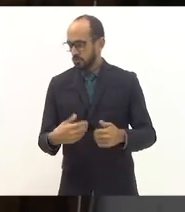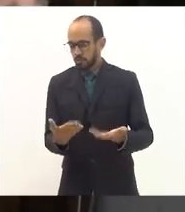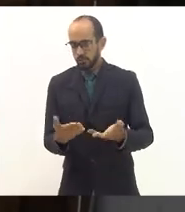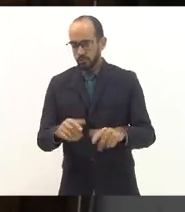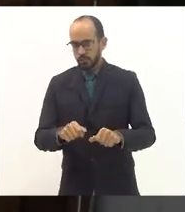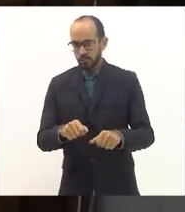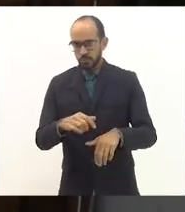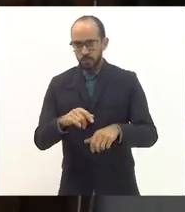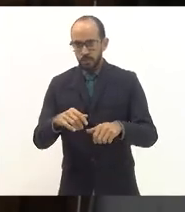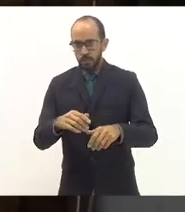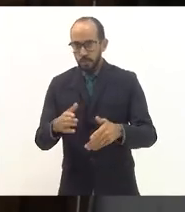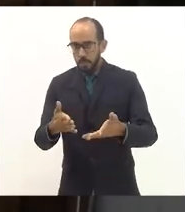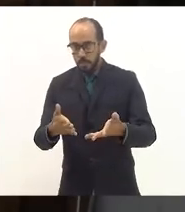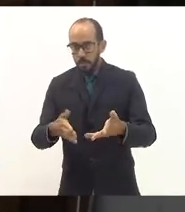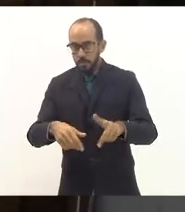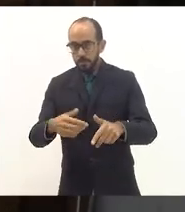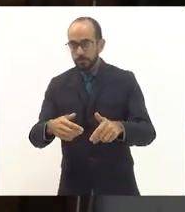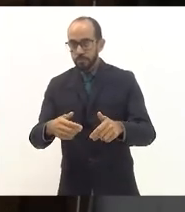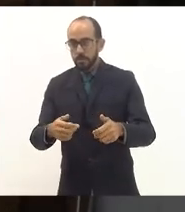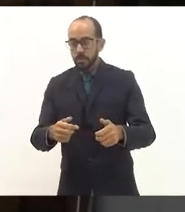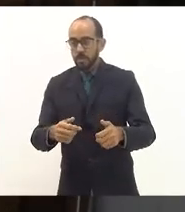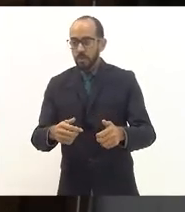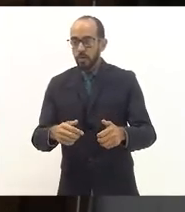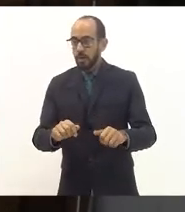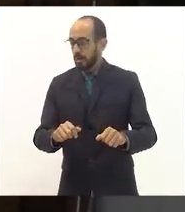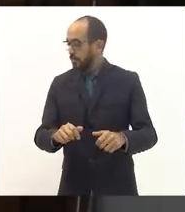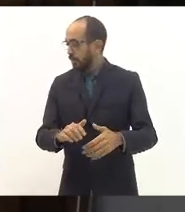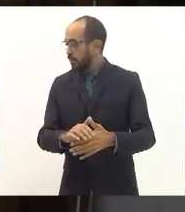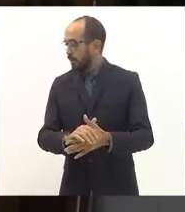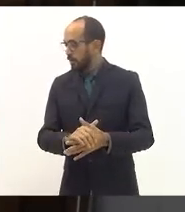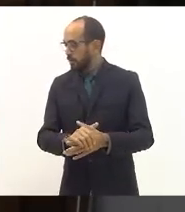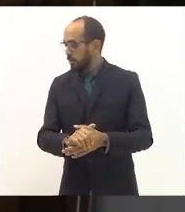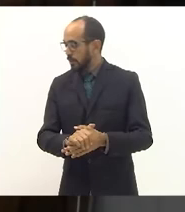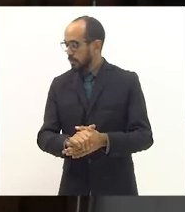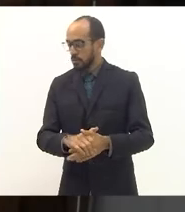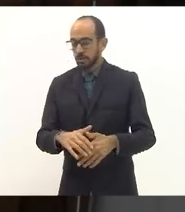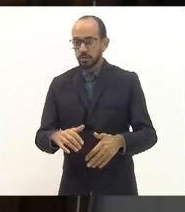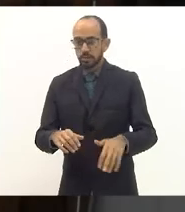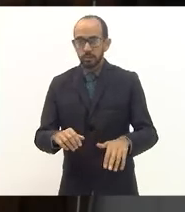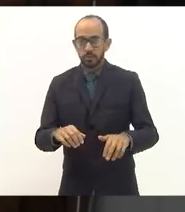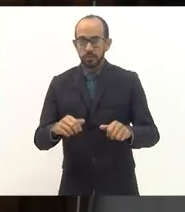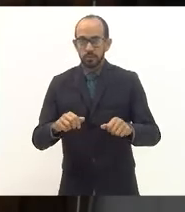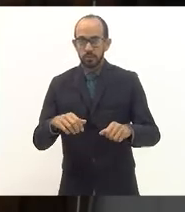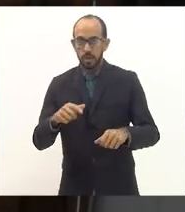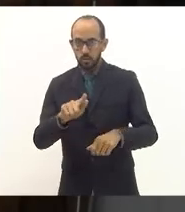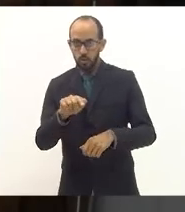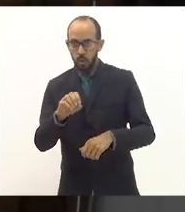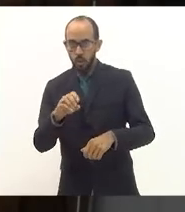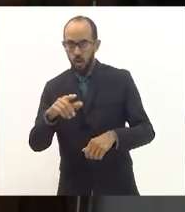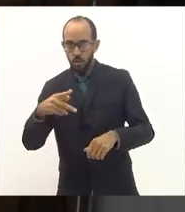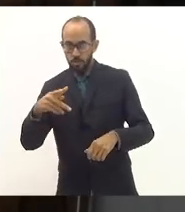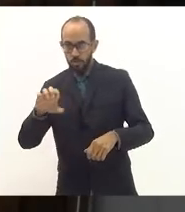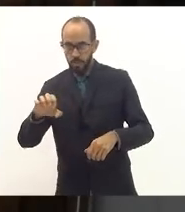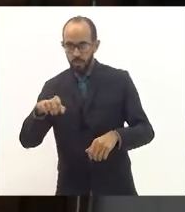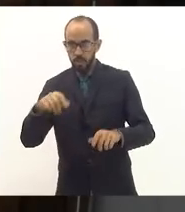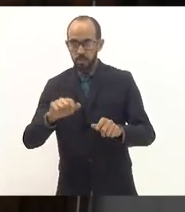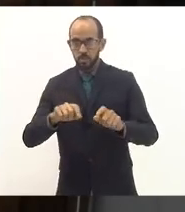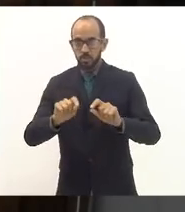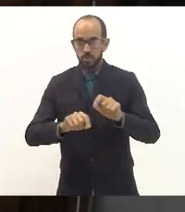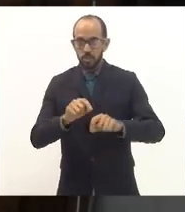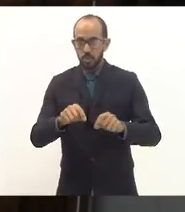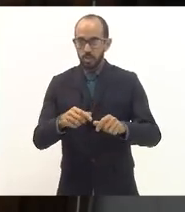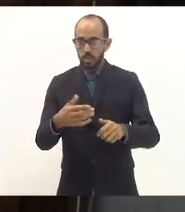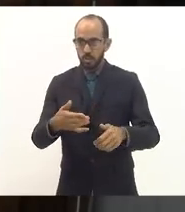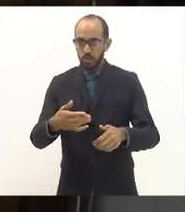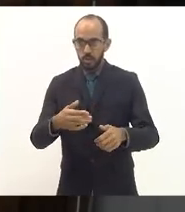foram punidos por isto. Dizer que uma das razões do golpe foi impossibilitar